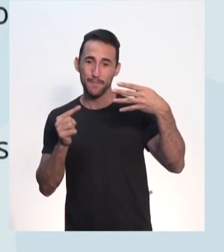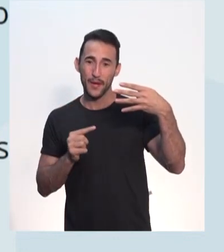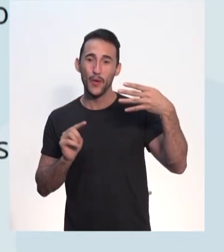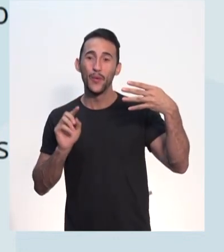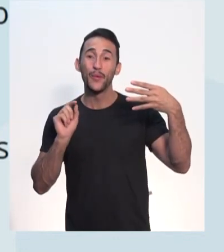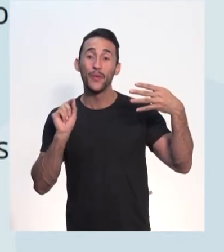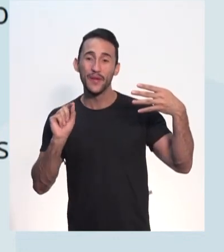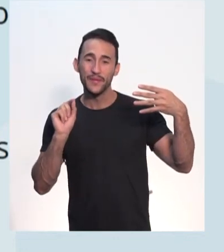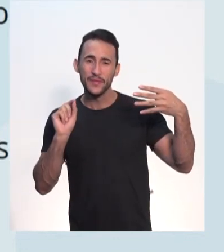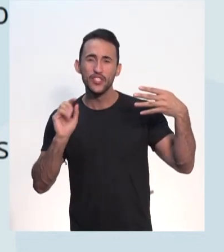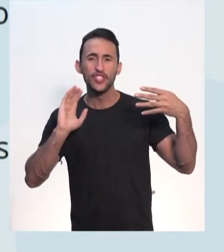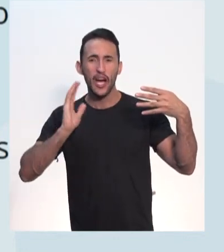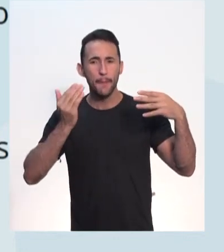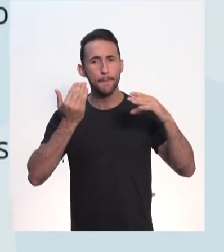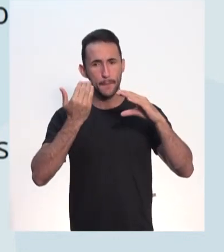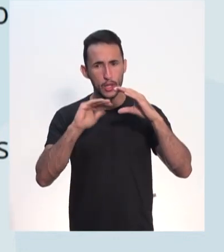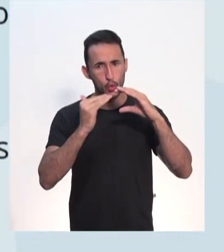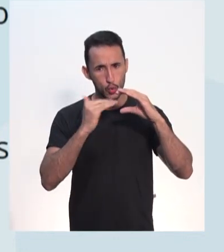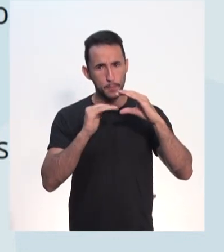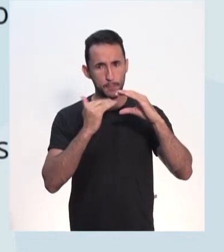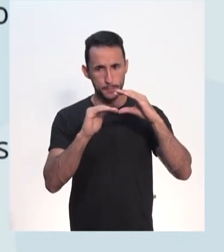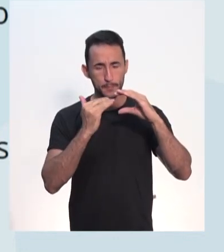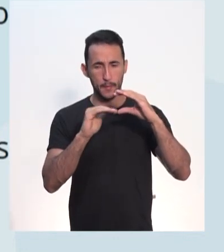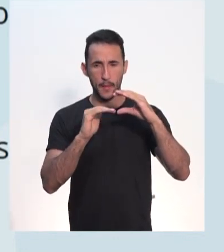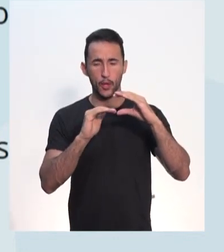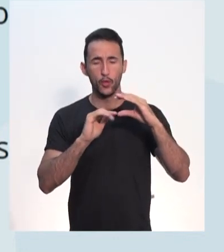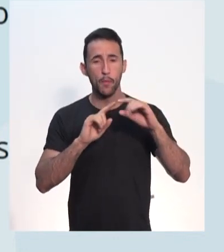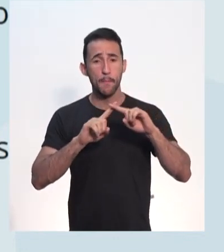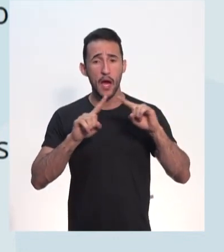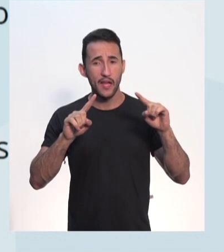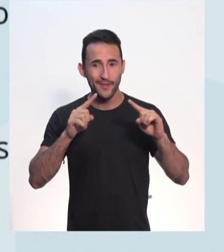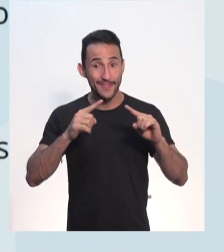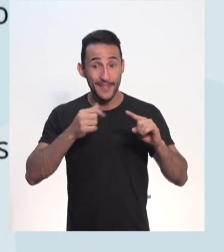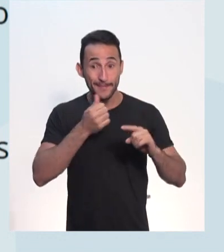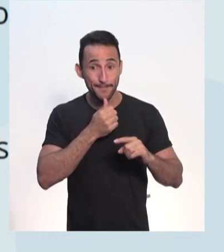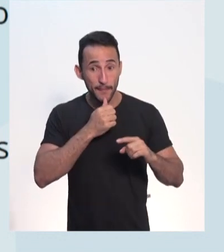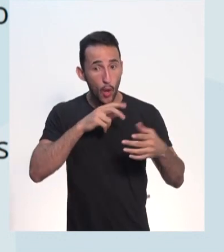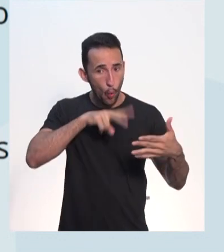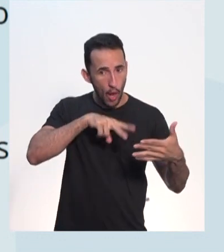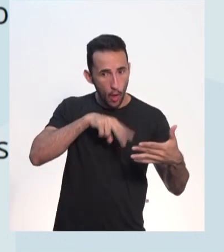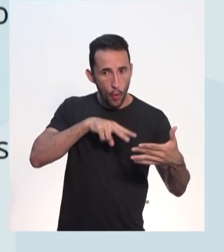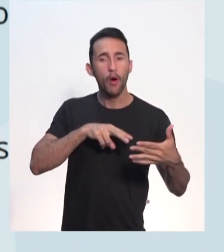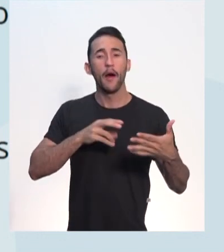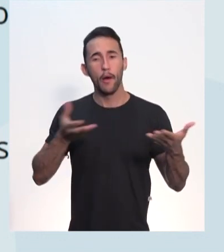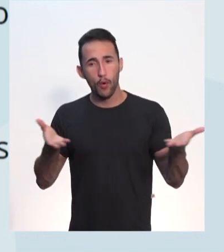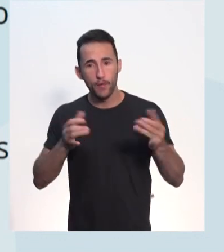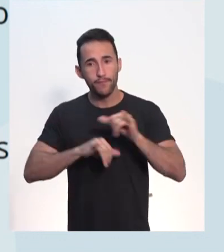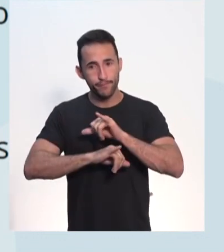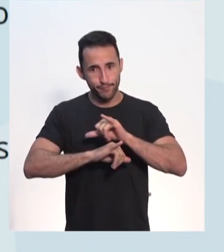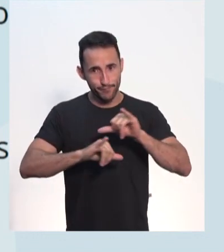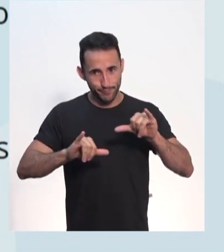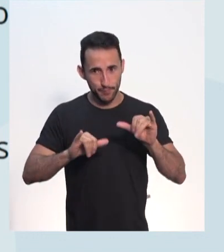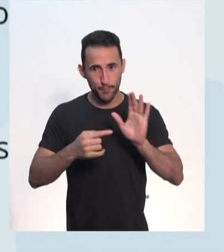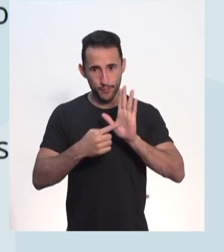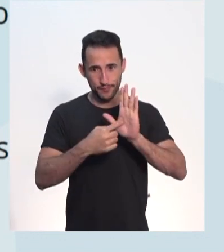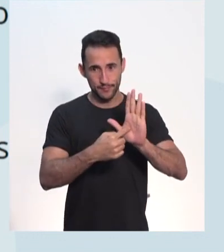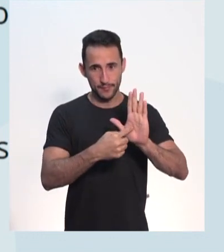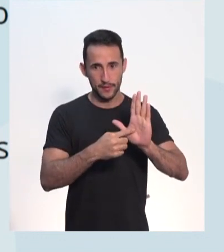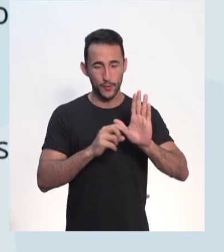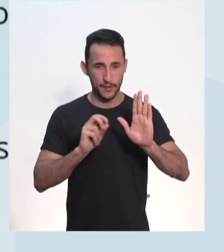comunicados oficiais, tá bom? Em relação à nossa apresentação, vou pedir para